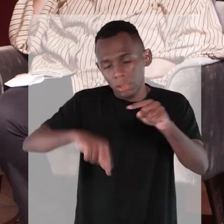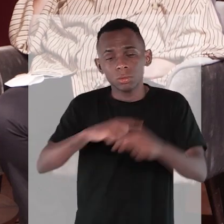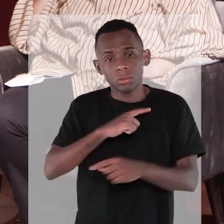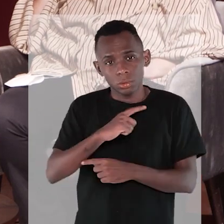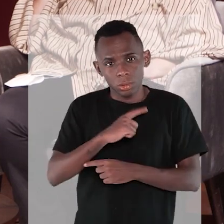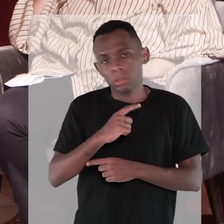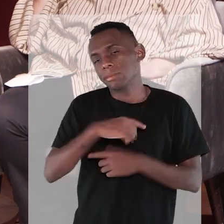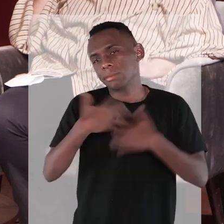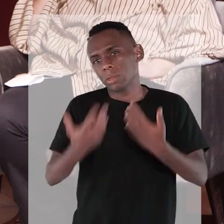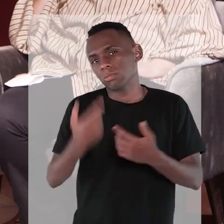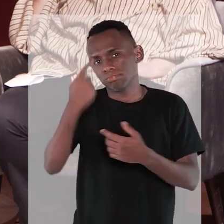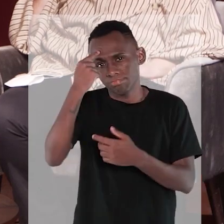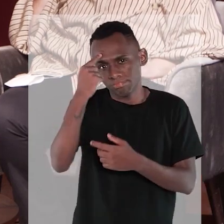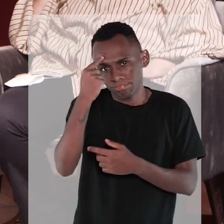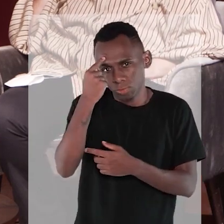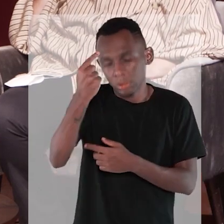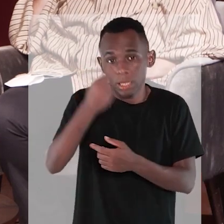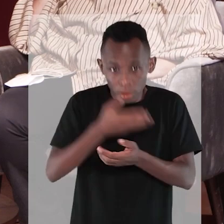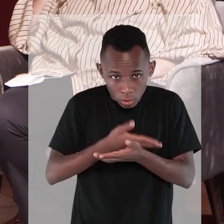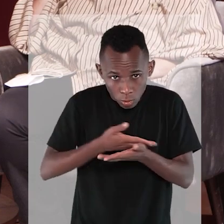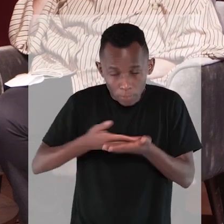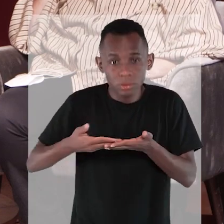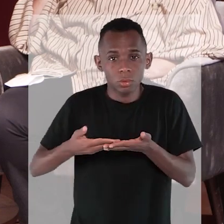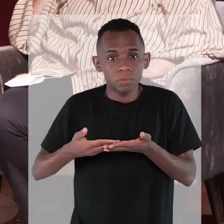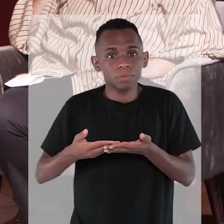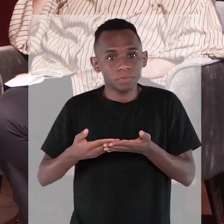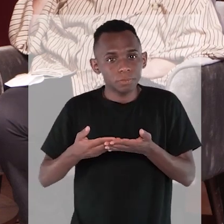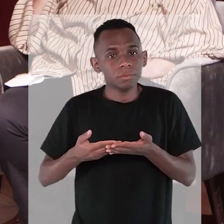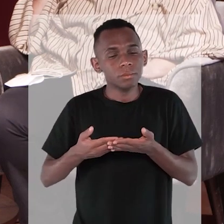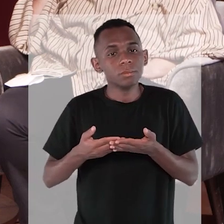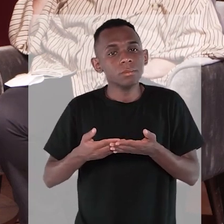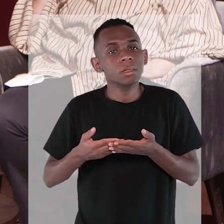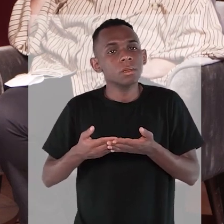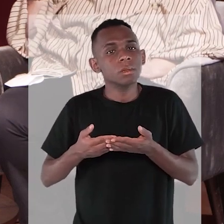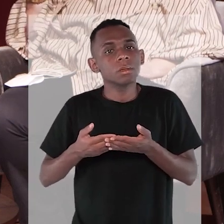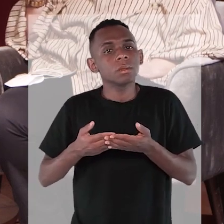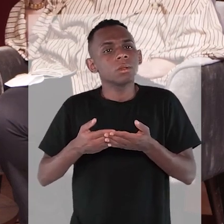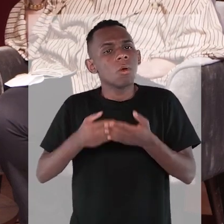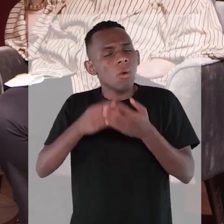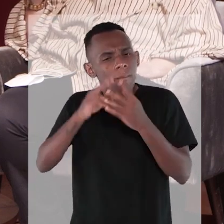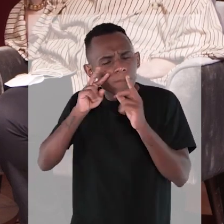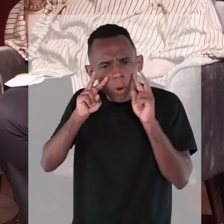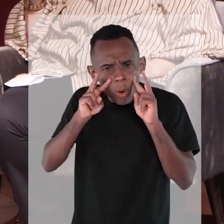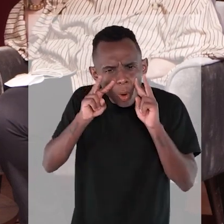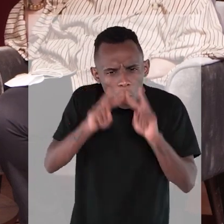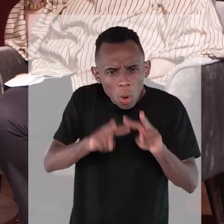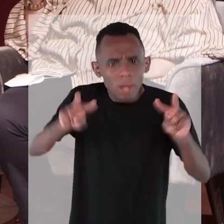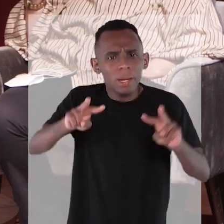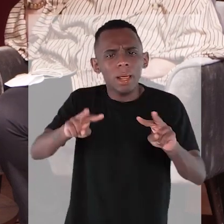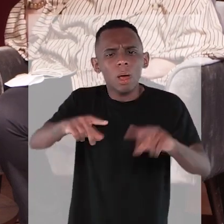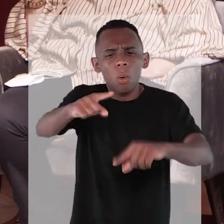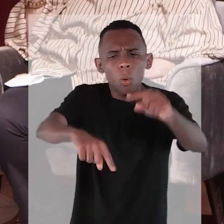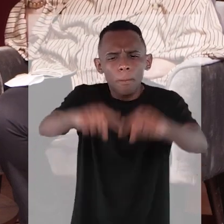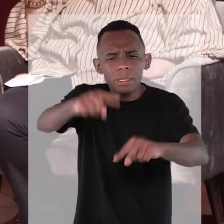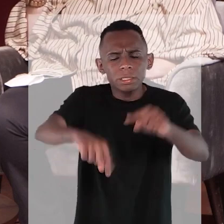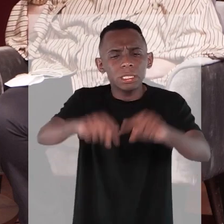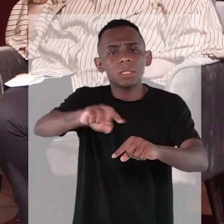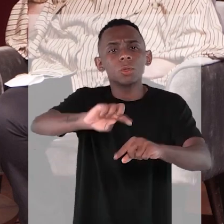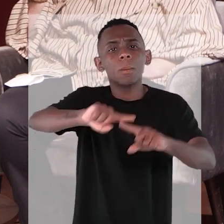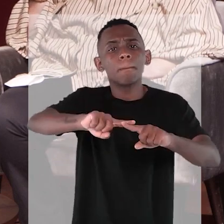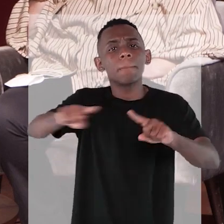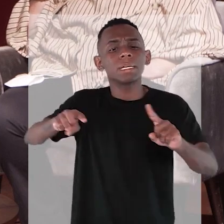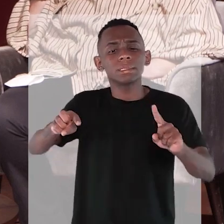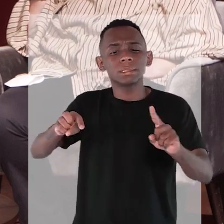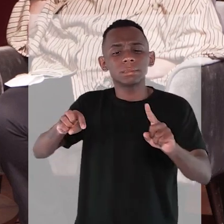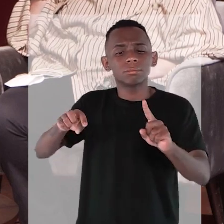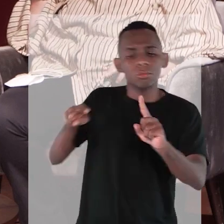né, uma ideia que surgiu foi justamente a de olharmos para esse mesmo objeto de 3 pontos de vista diferentes. Havia